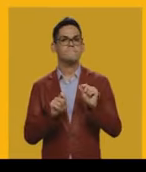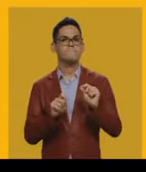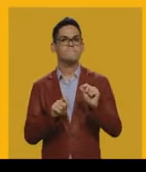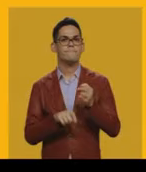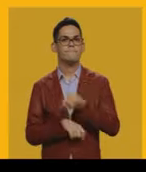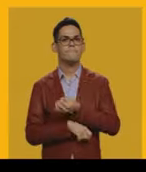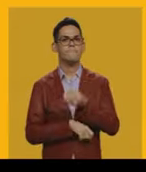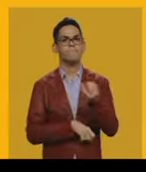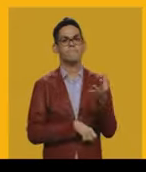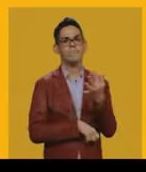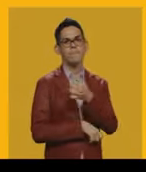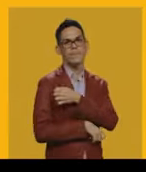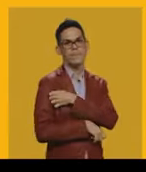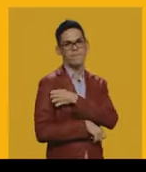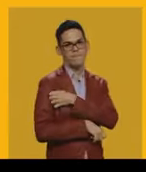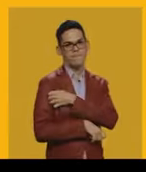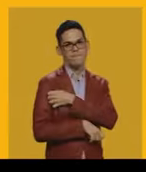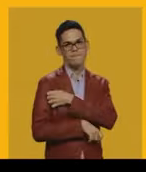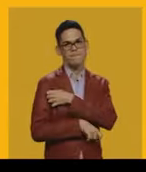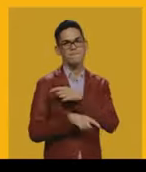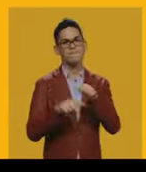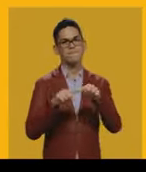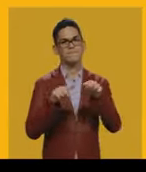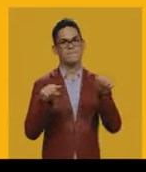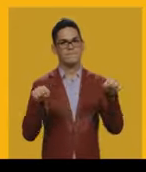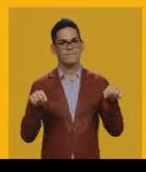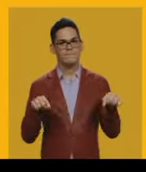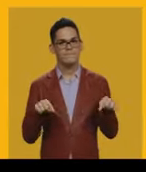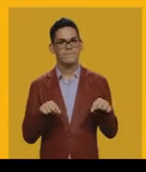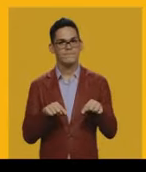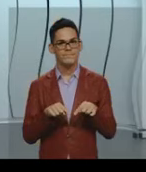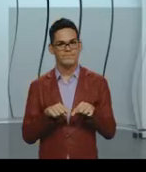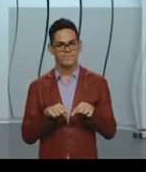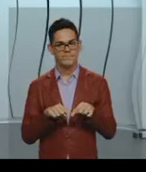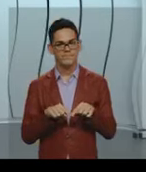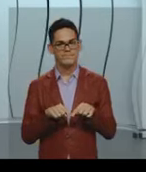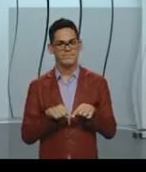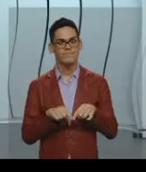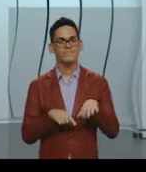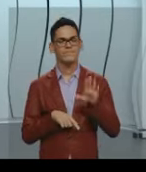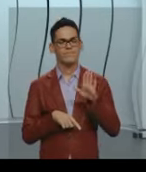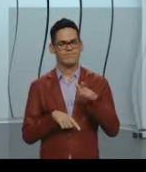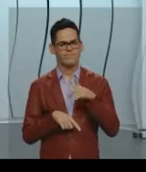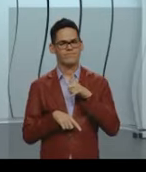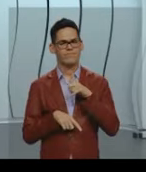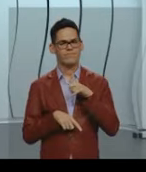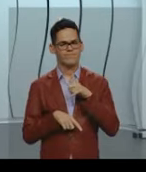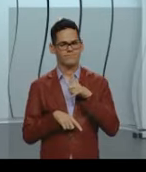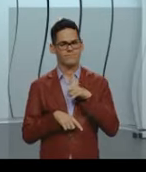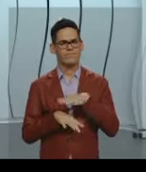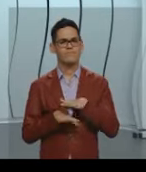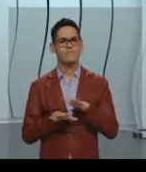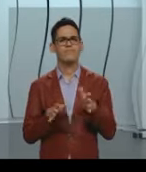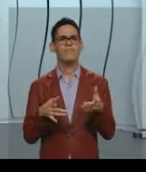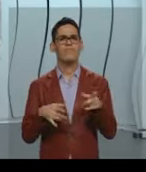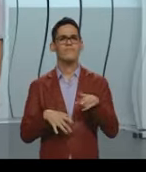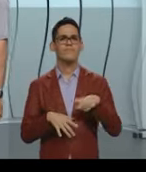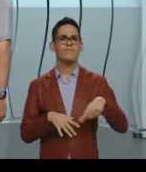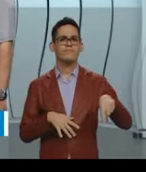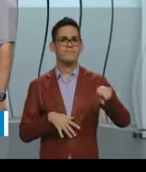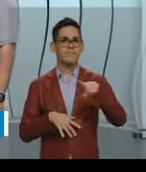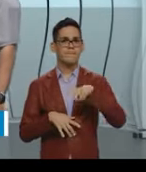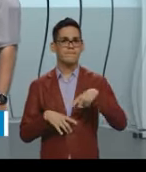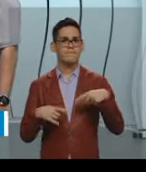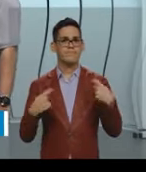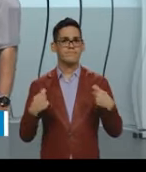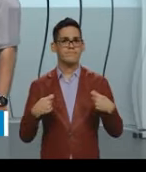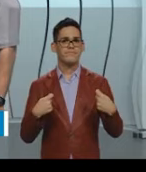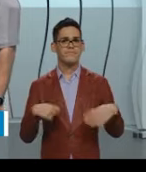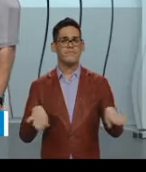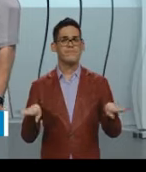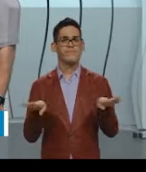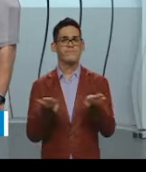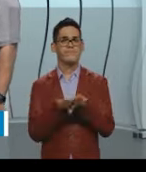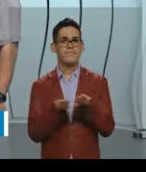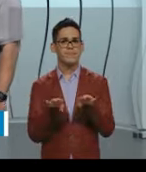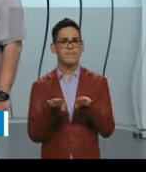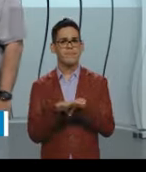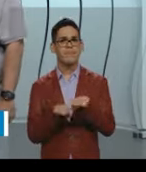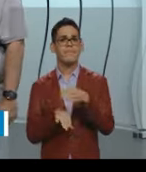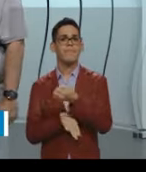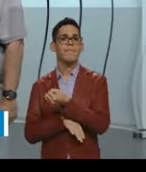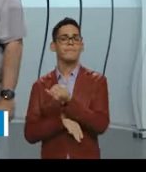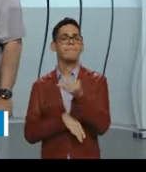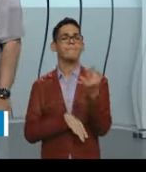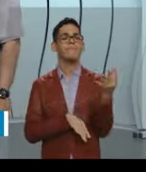de alunos por turma, que já tem isso lá na tabela. A gente precisa da média de cada